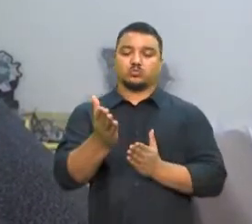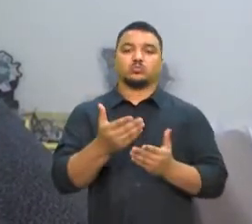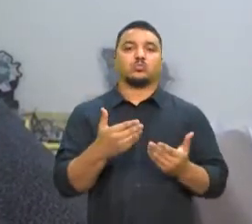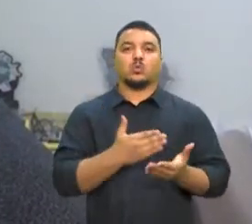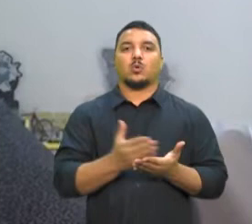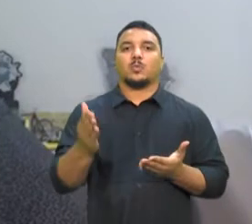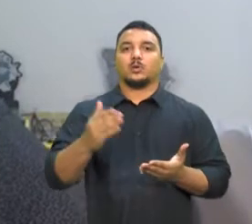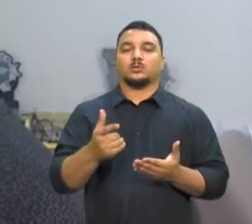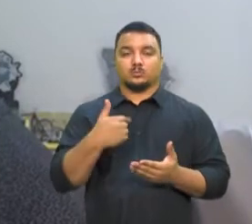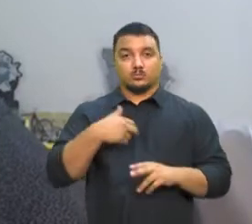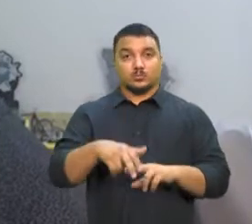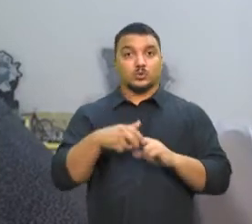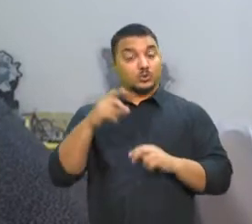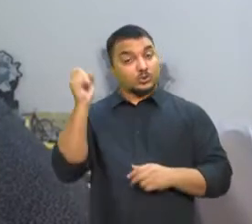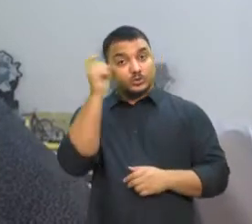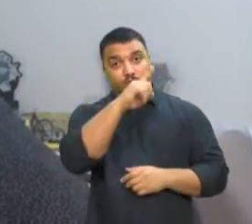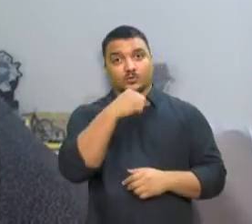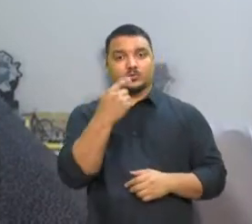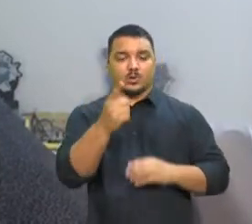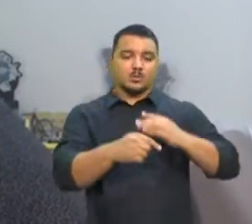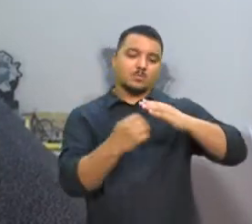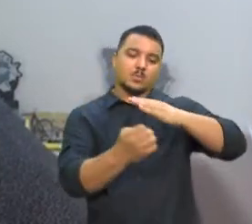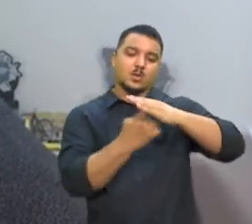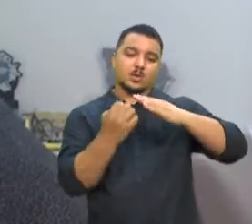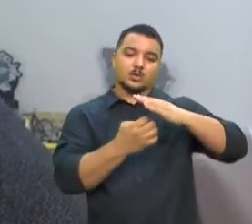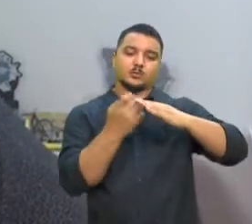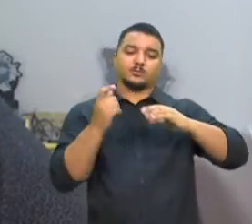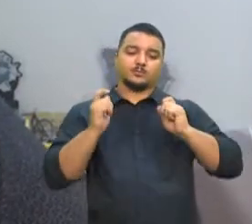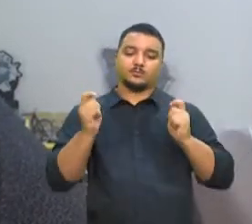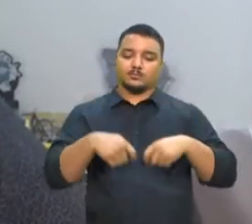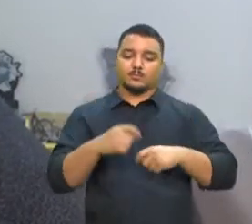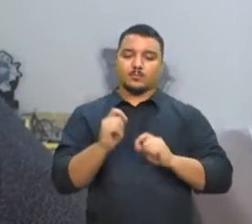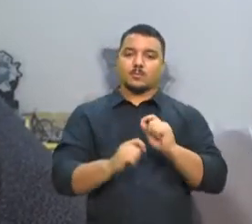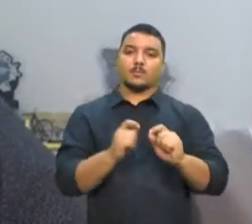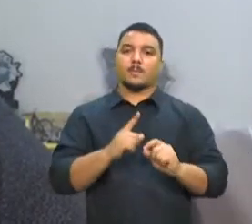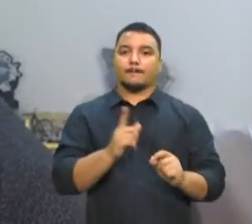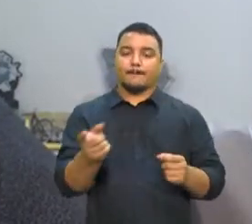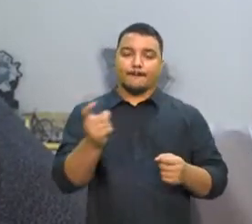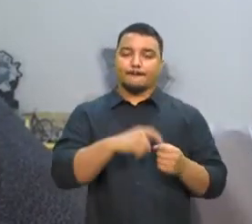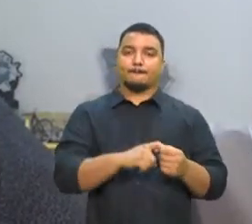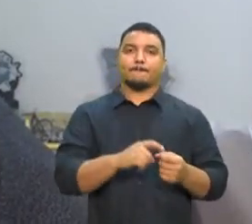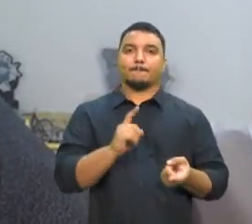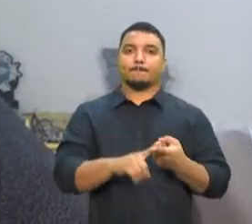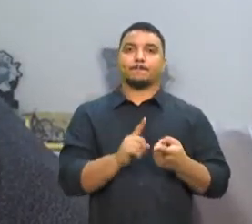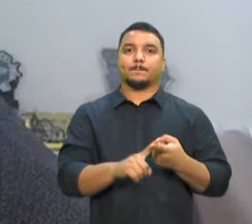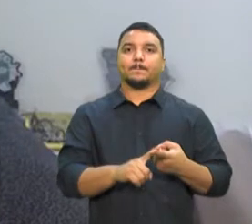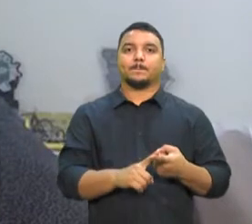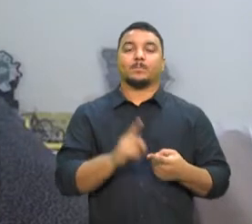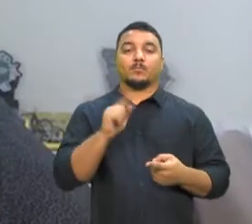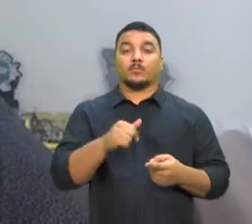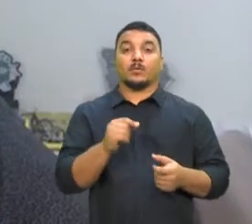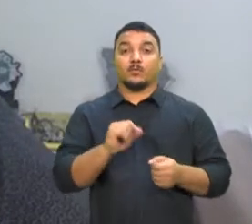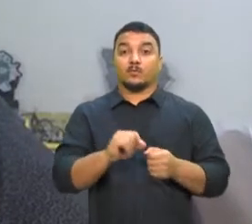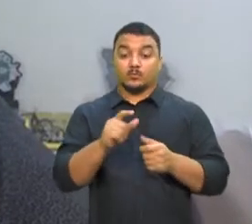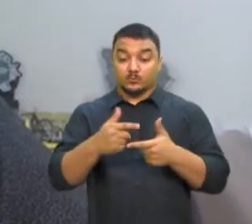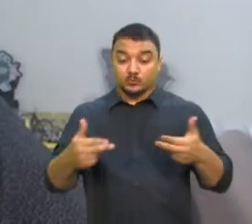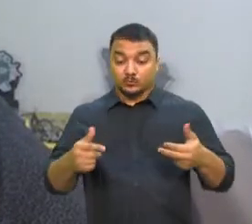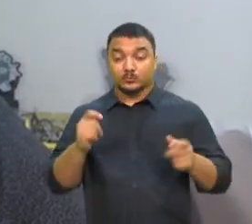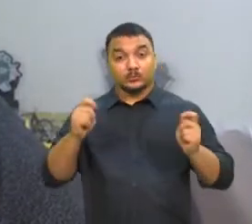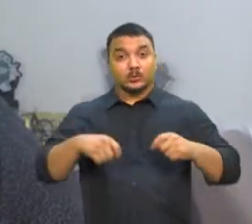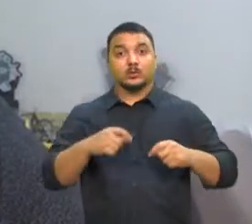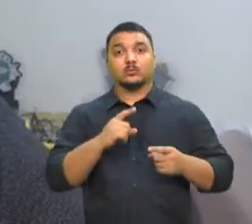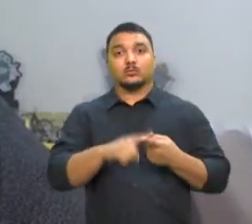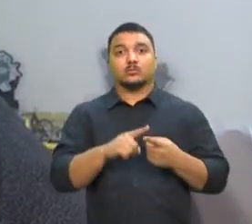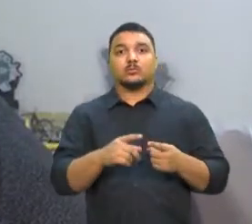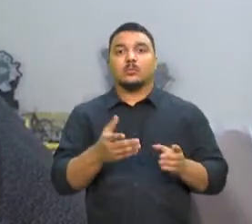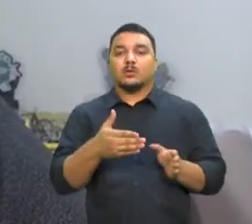muito difícil para que essas empresas possam efetuar devoluções de recursos que tenham sido antecipados por